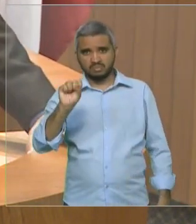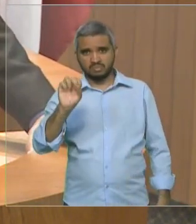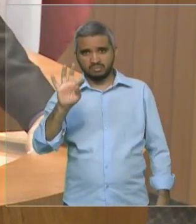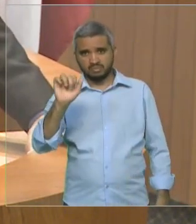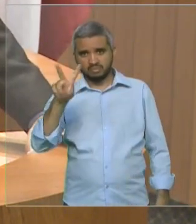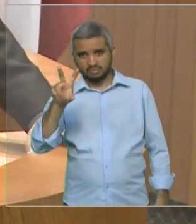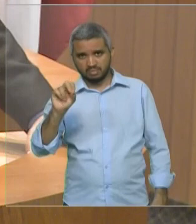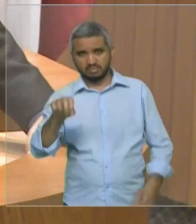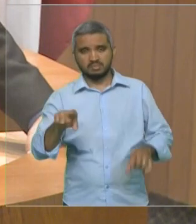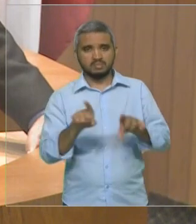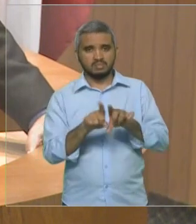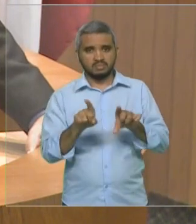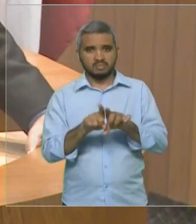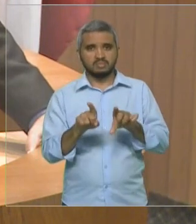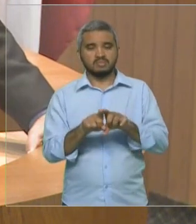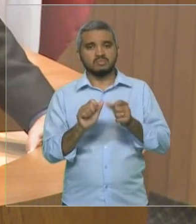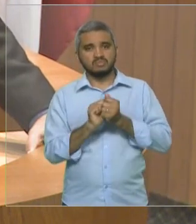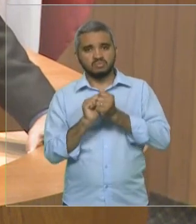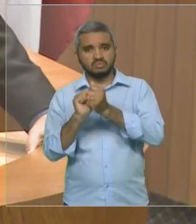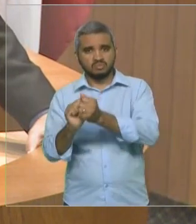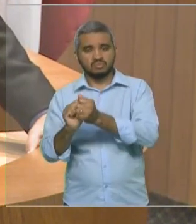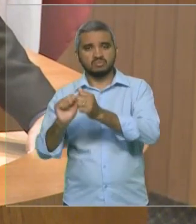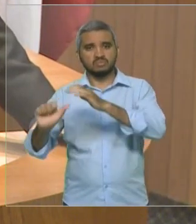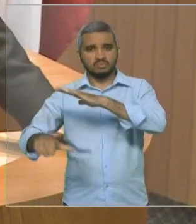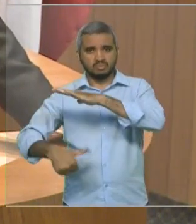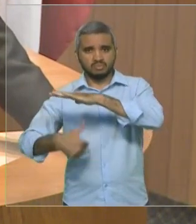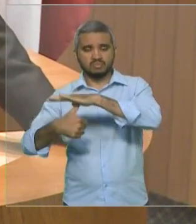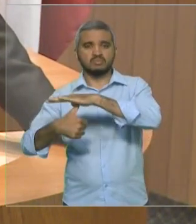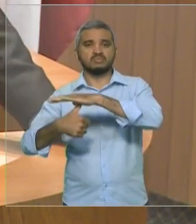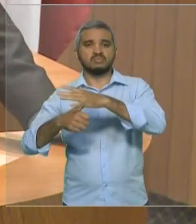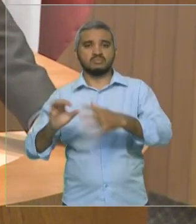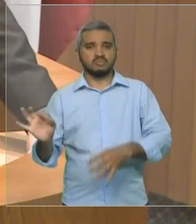da UFMA, à época, reitor Natalino Salgado,